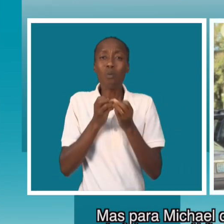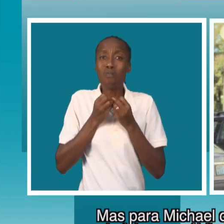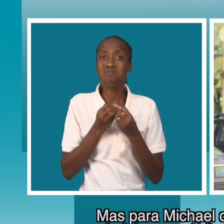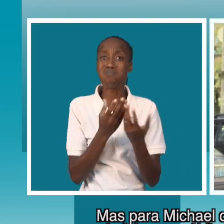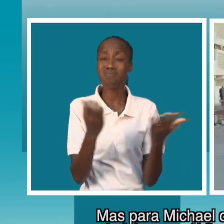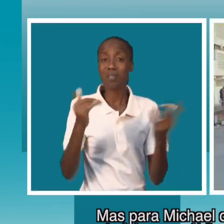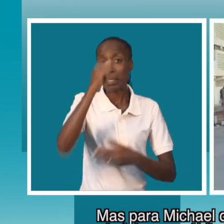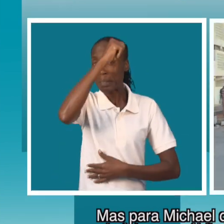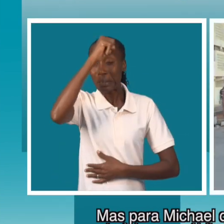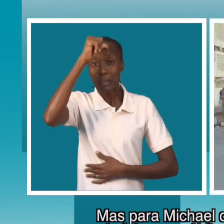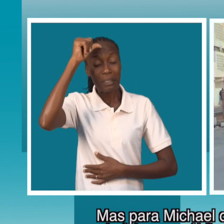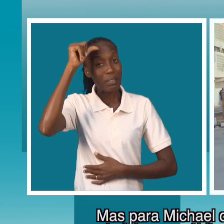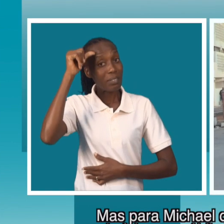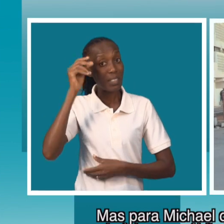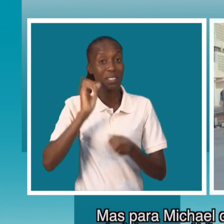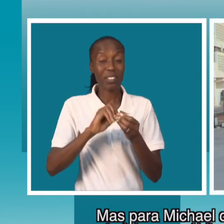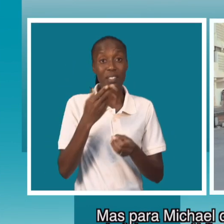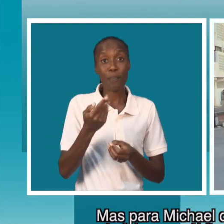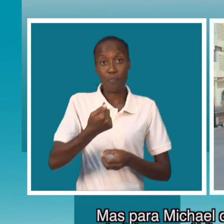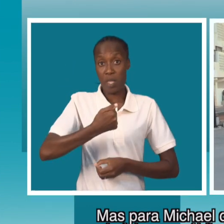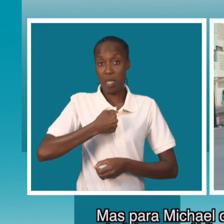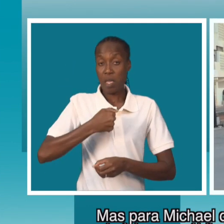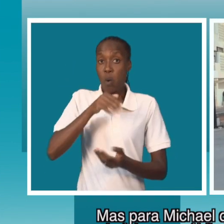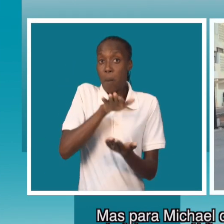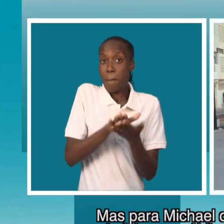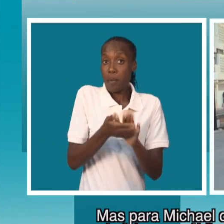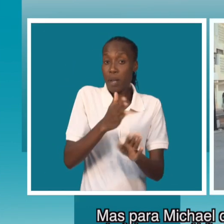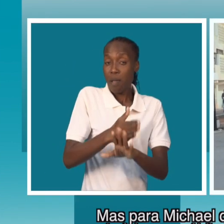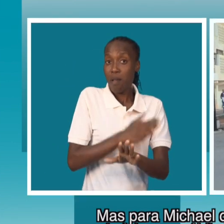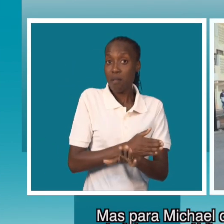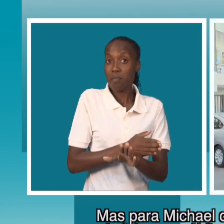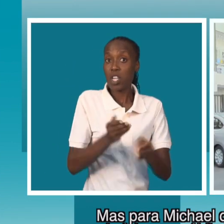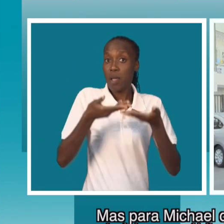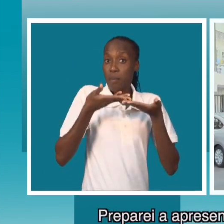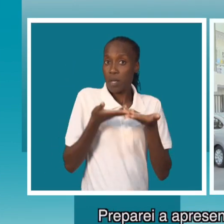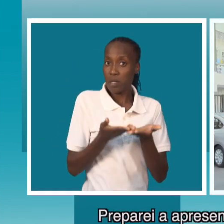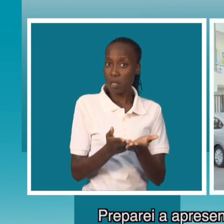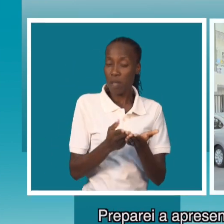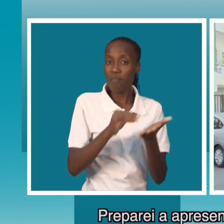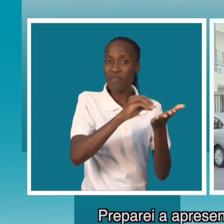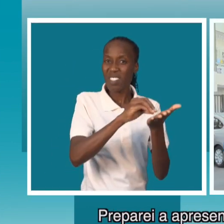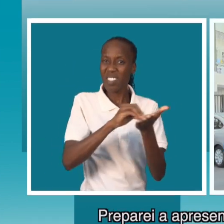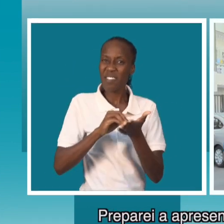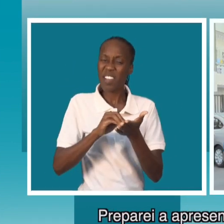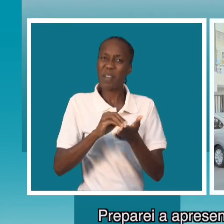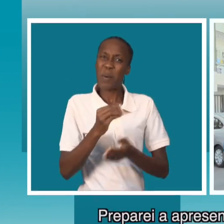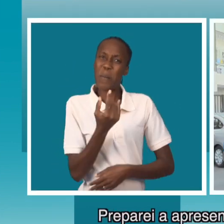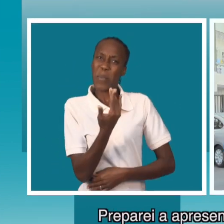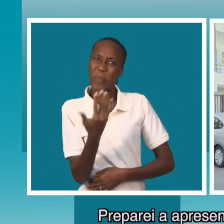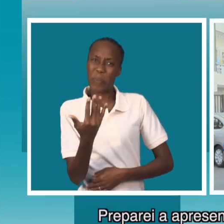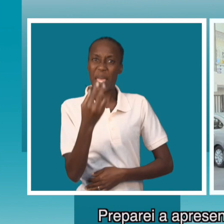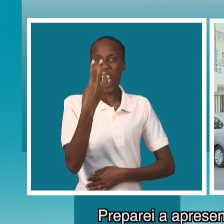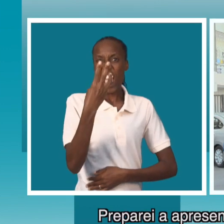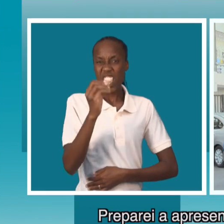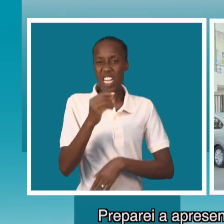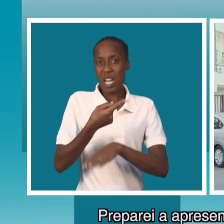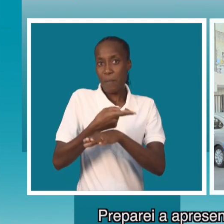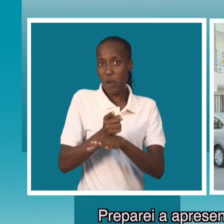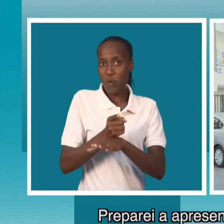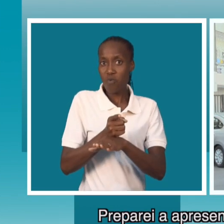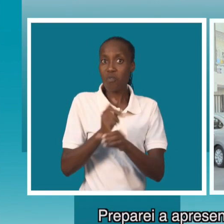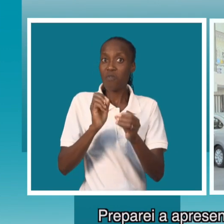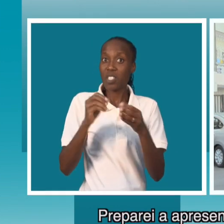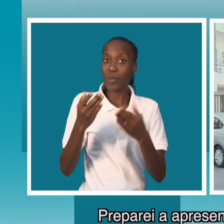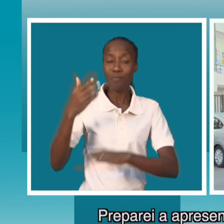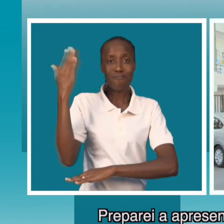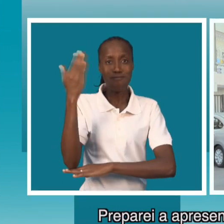glossofobia, o medo de falar em público é uma tarefa difícil de realizar. Preparei a apresentação, era para levar por aí